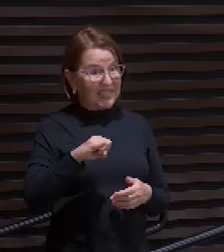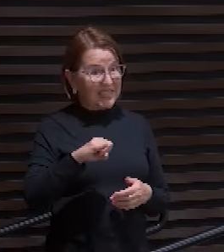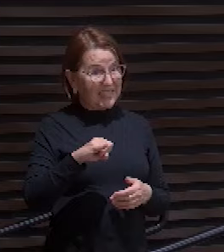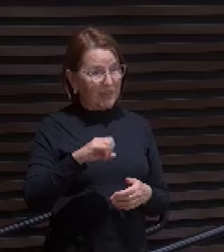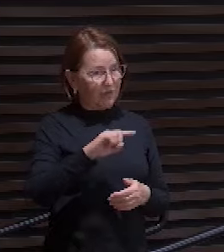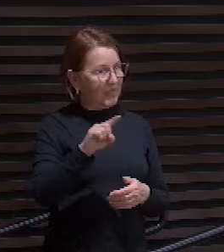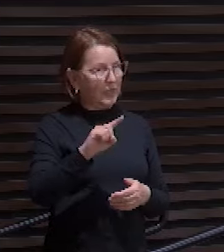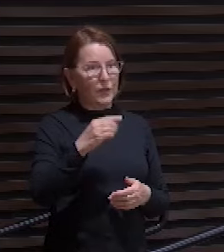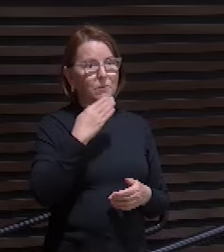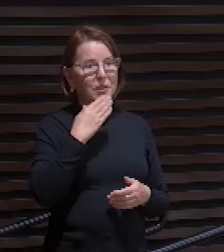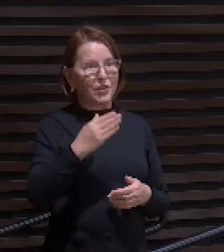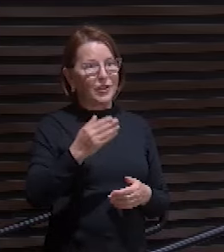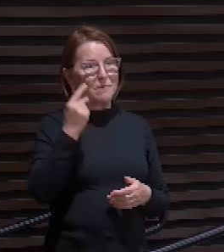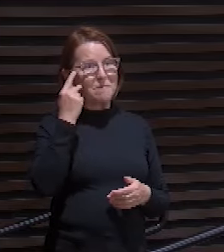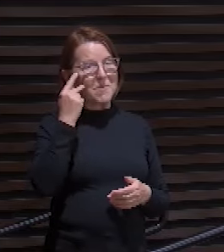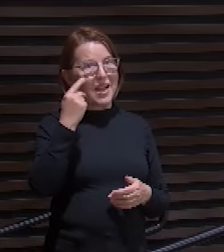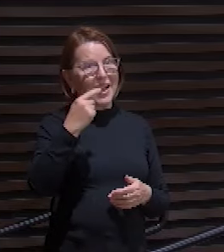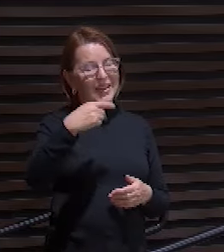o coração.